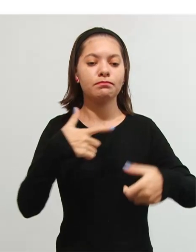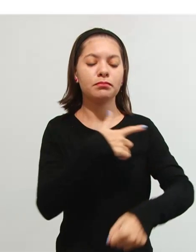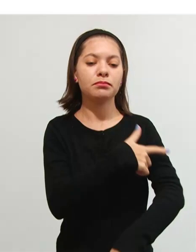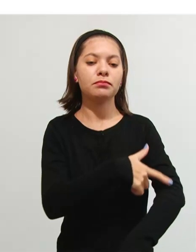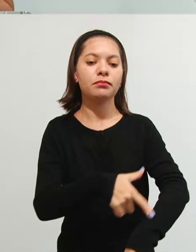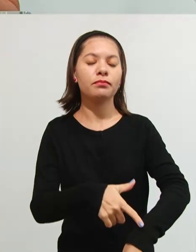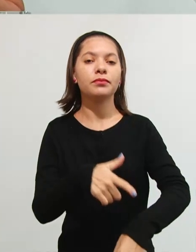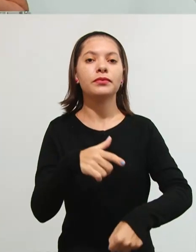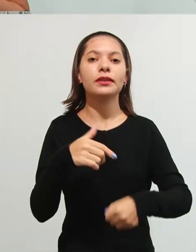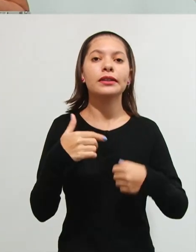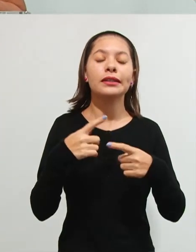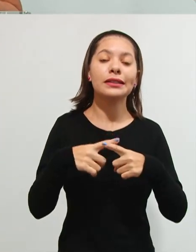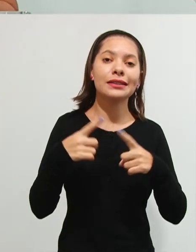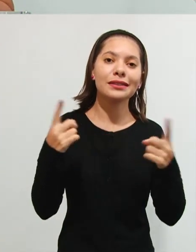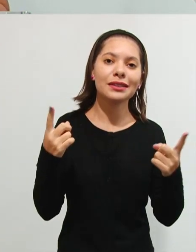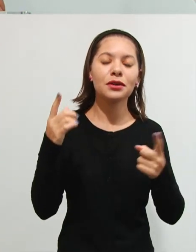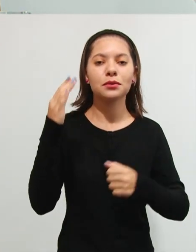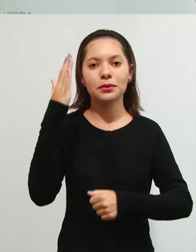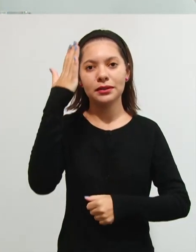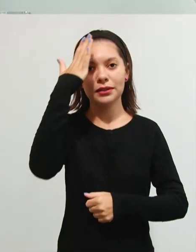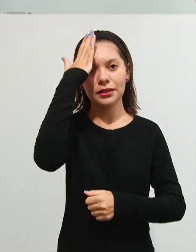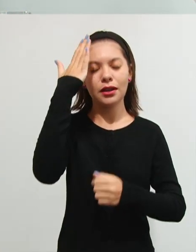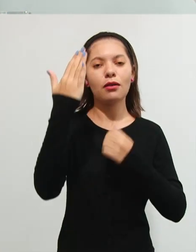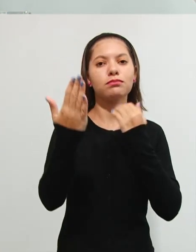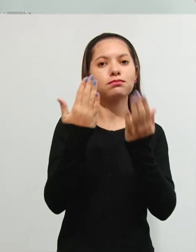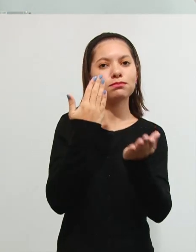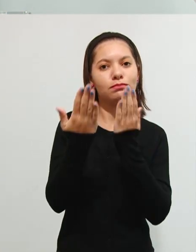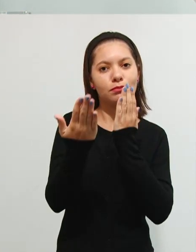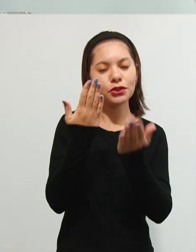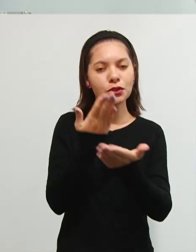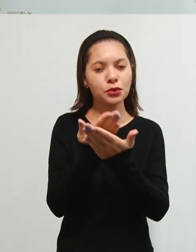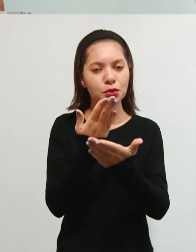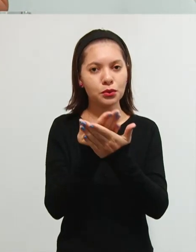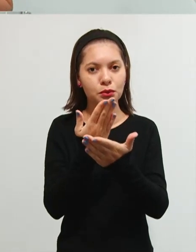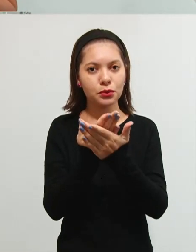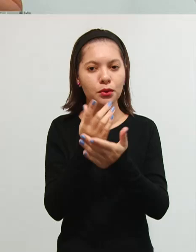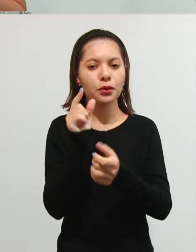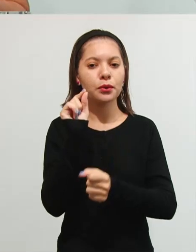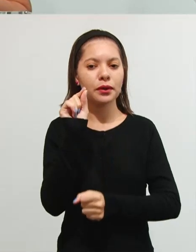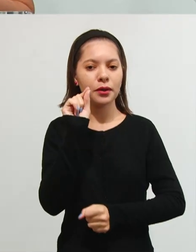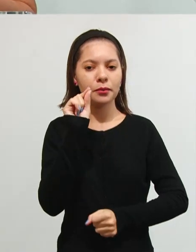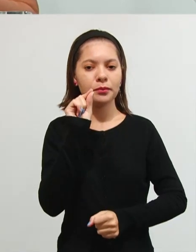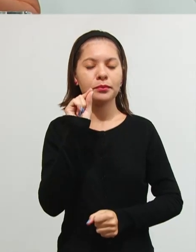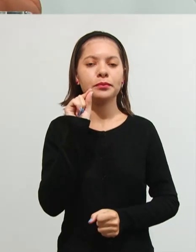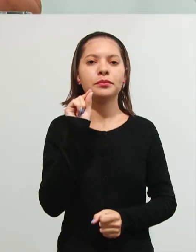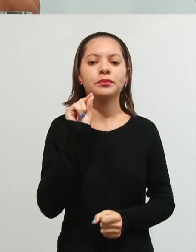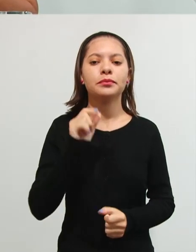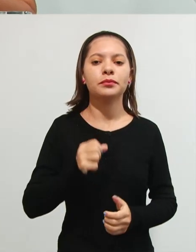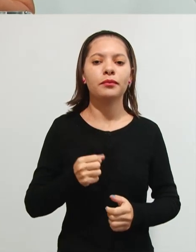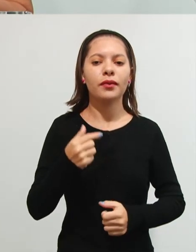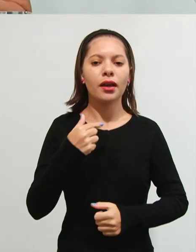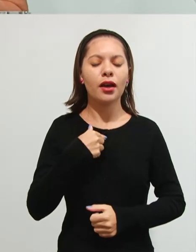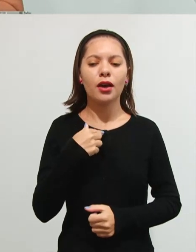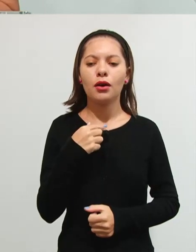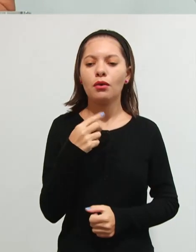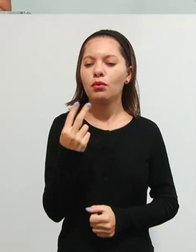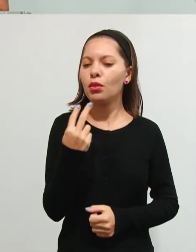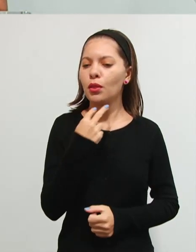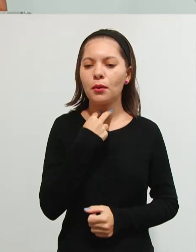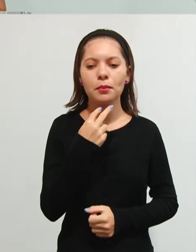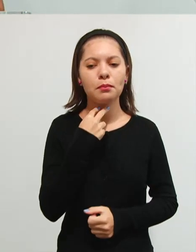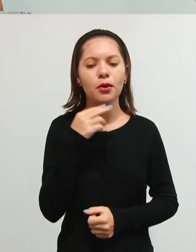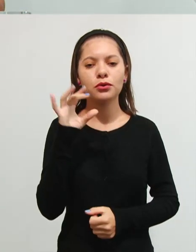isso, Skinner trouxe para a psicologia um ideário de que eu não posso simplesmente